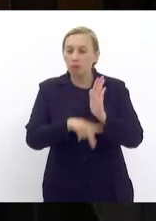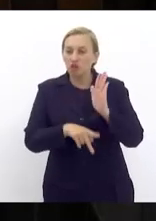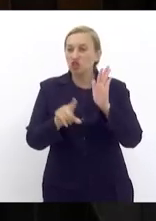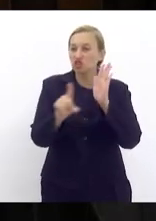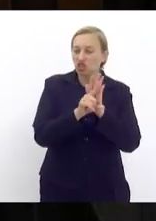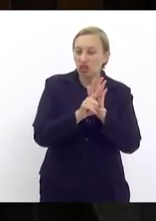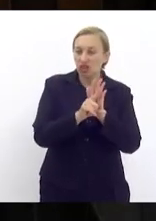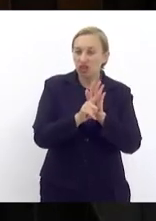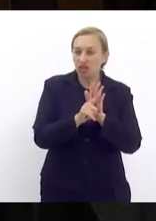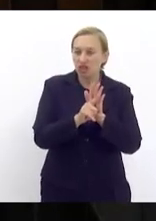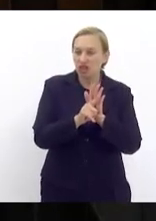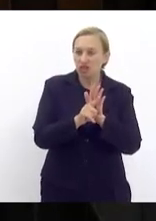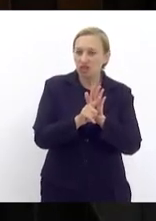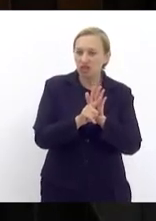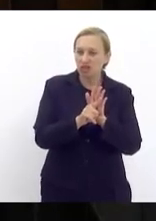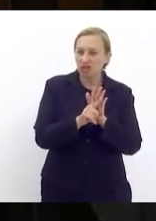lei.